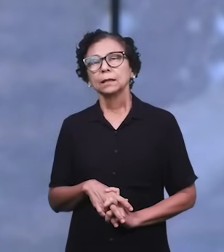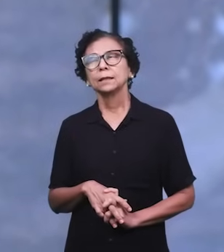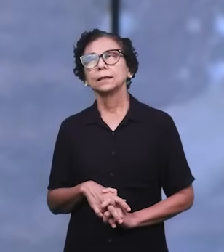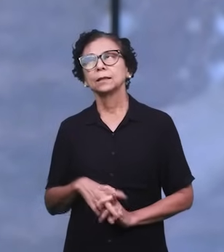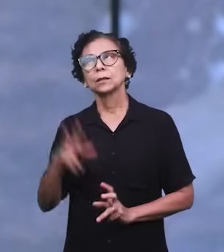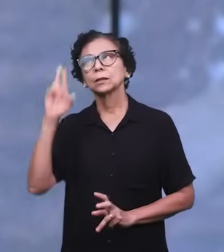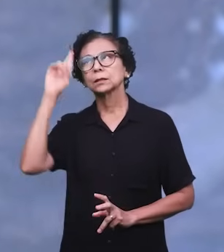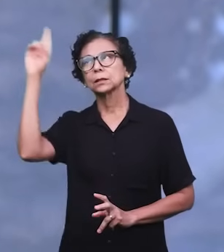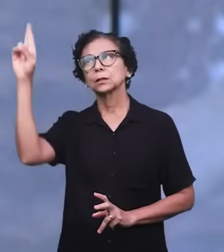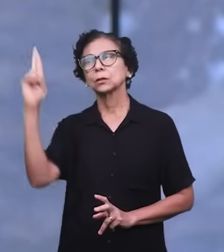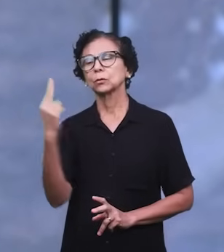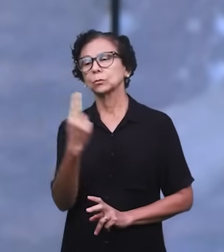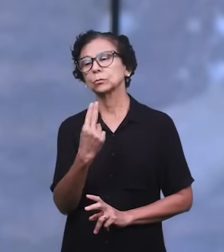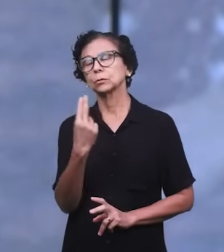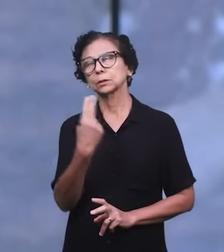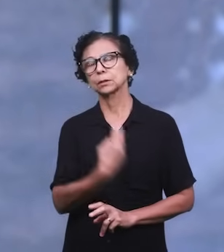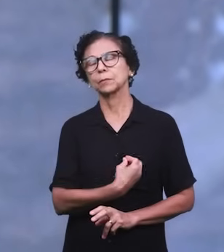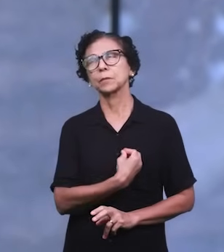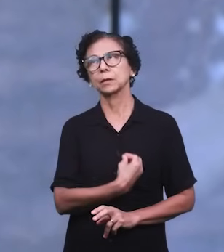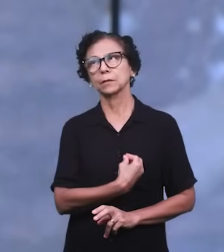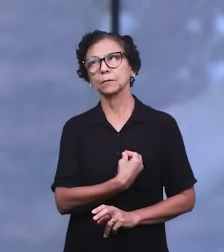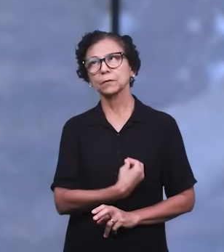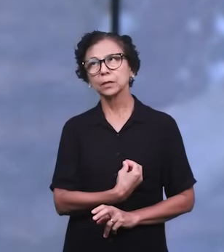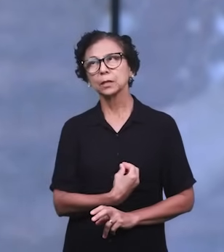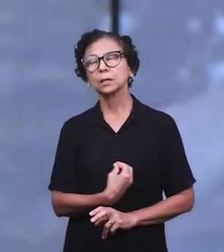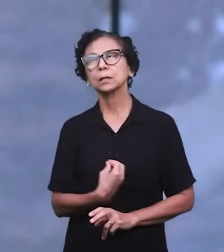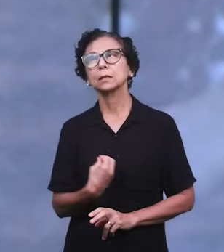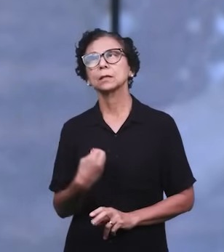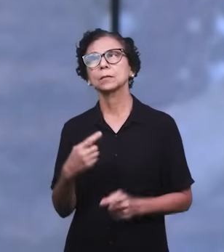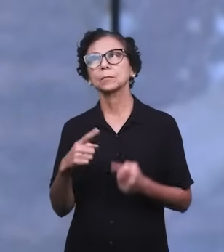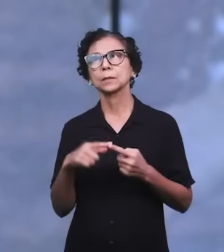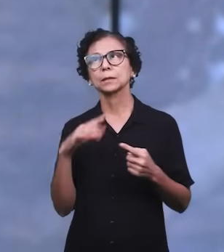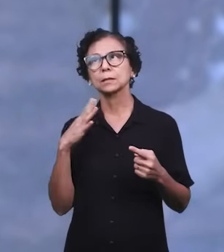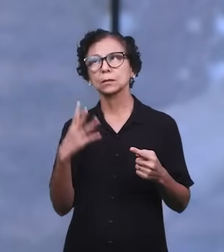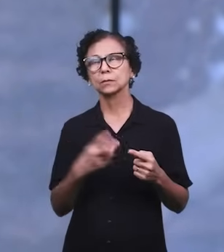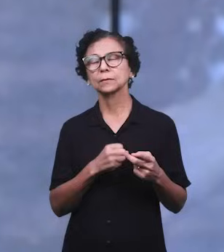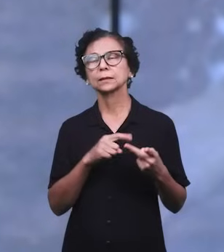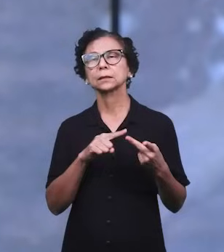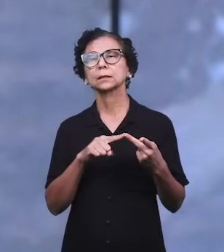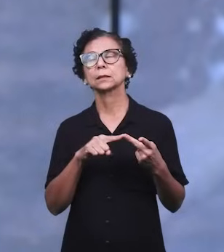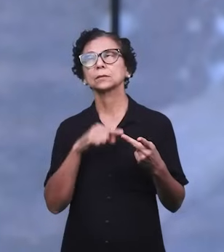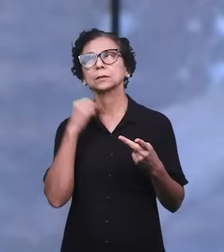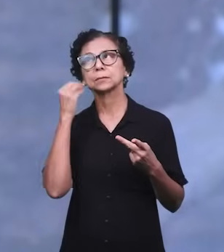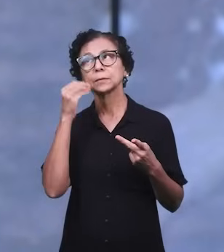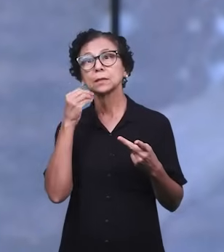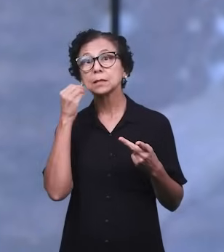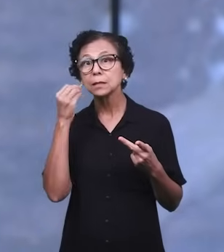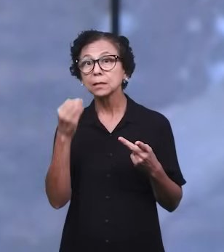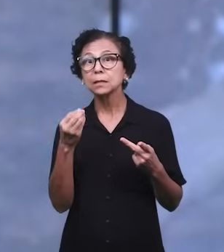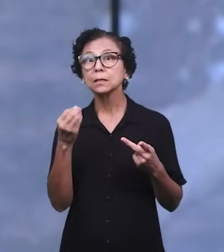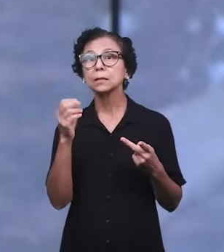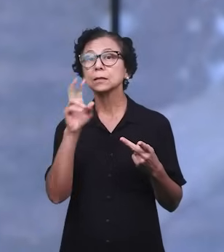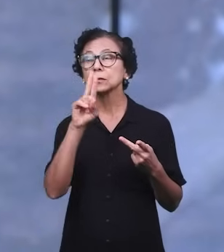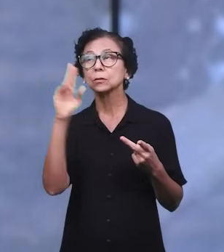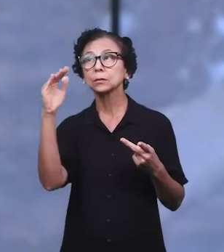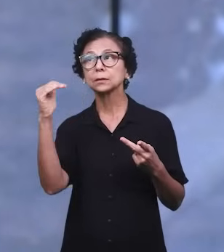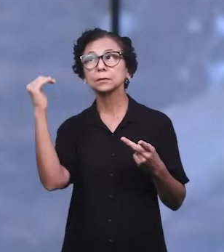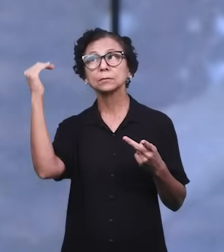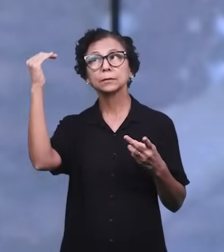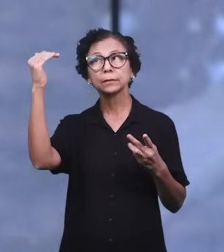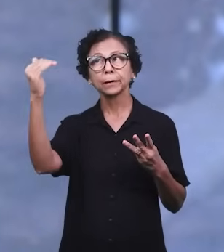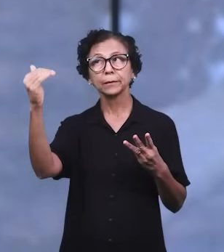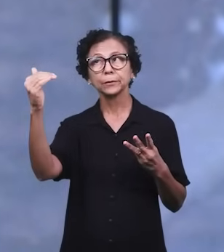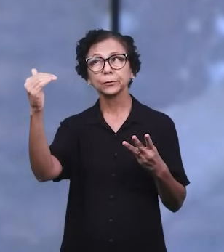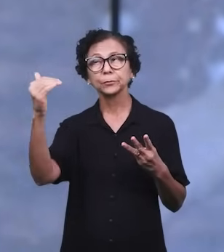tua obra seja realizada, para que haja salvação, para que haja uma experiência contigo, para que o teu nome seja